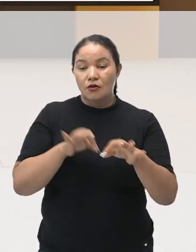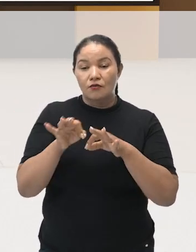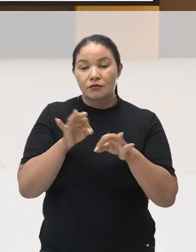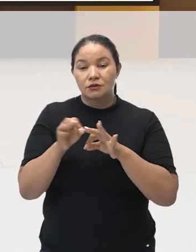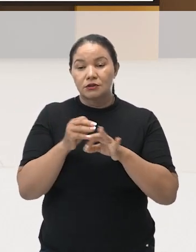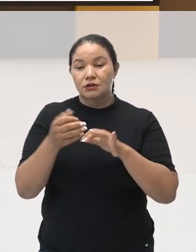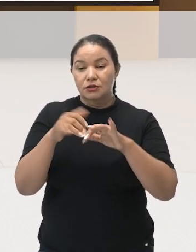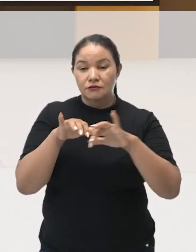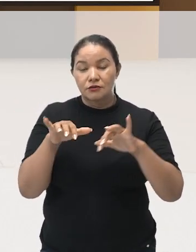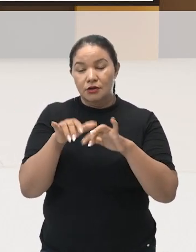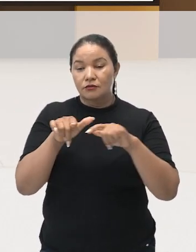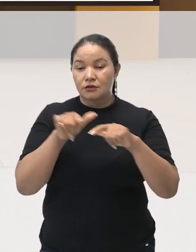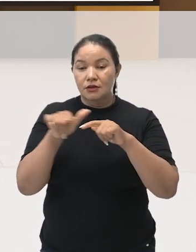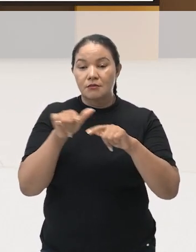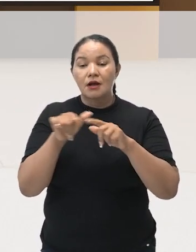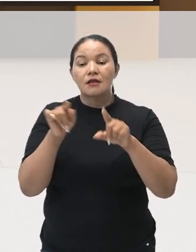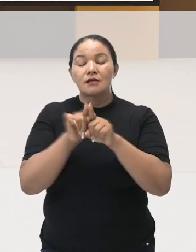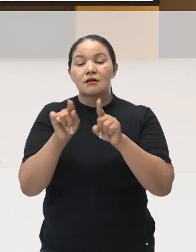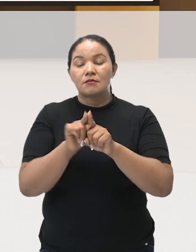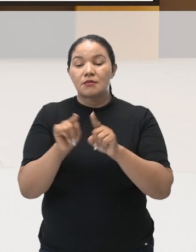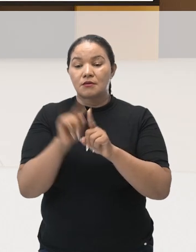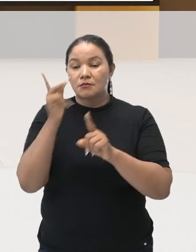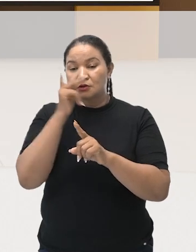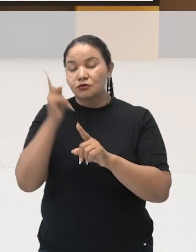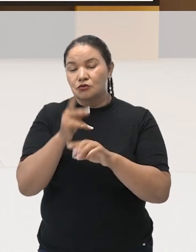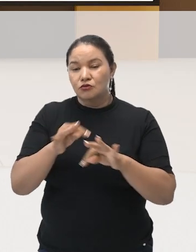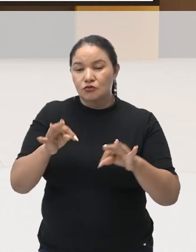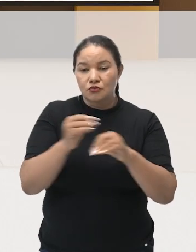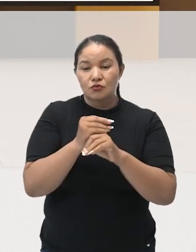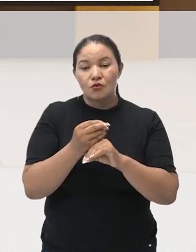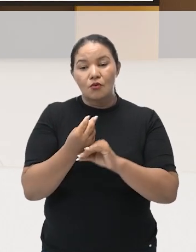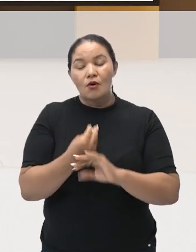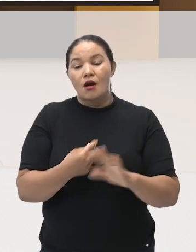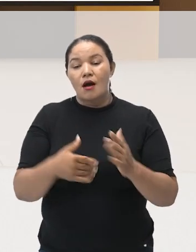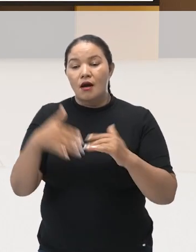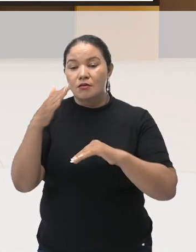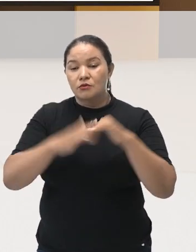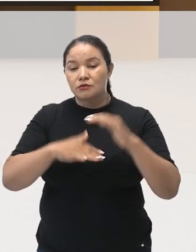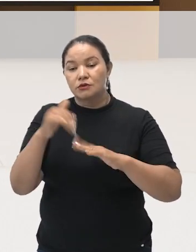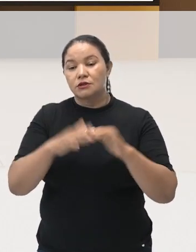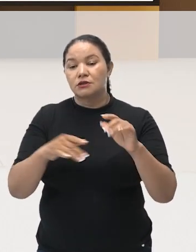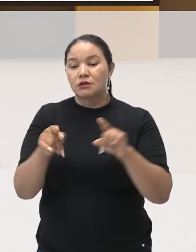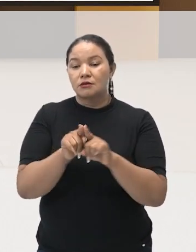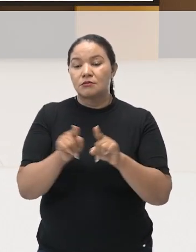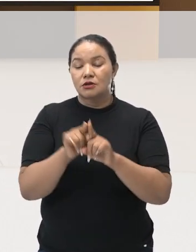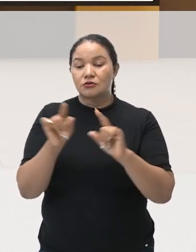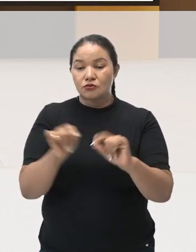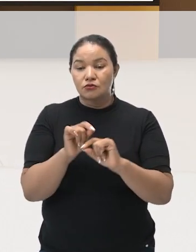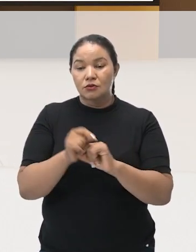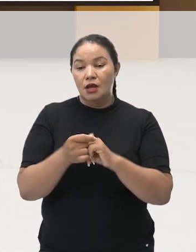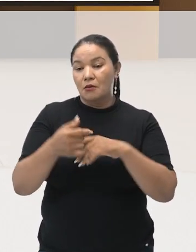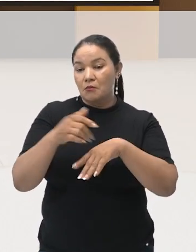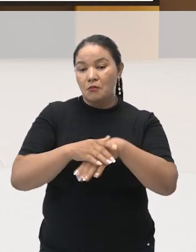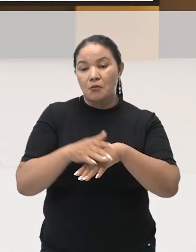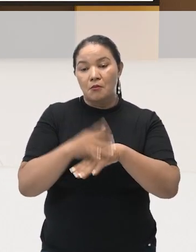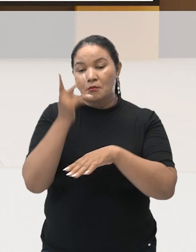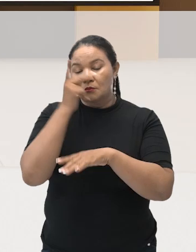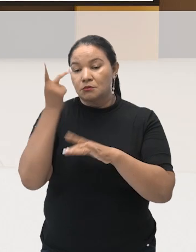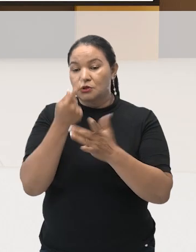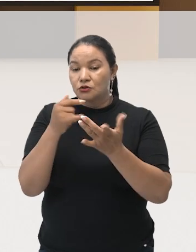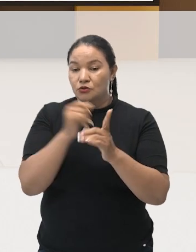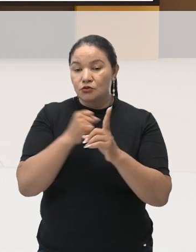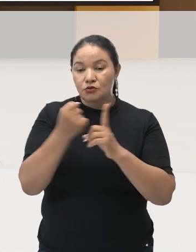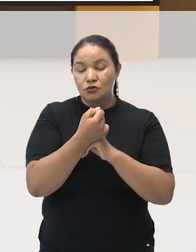as pessoas, né? Você tem um grande número de especialistas, você tem uma questão de interdependência entre as pessoas